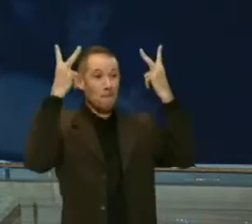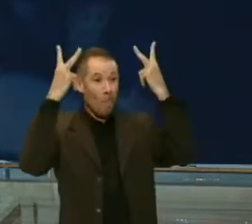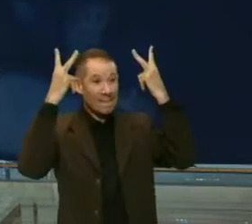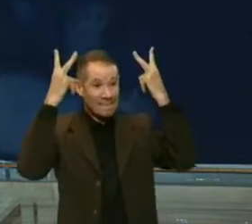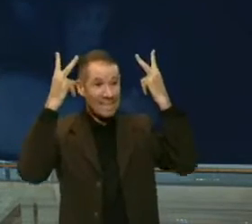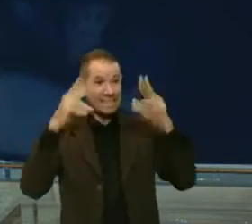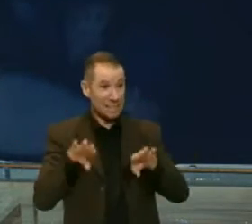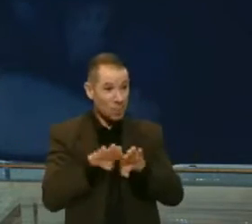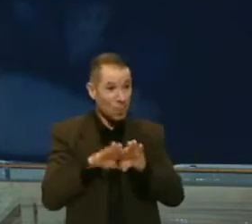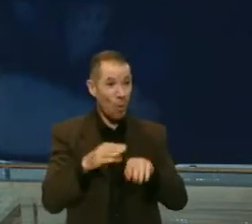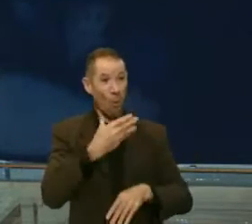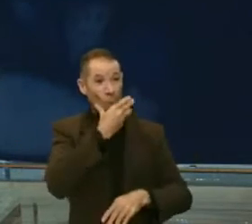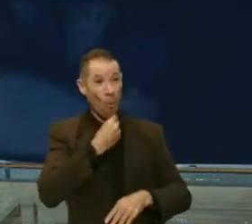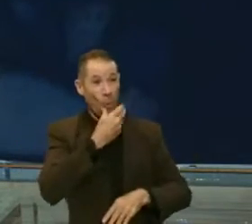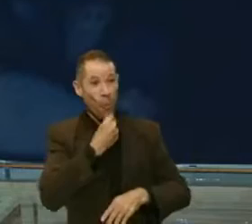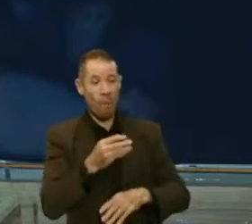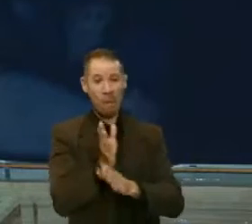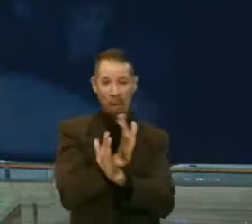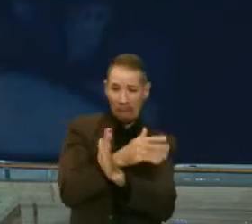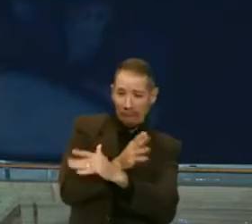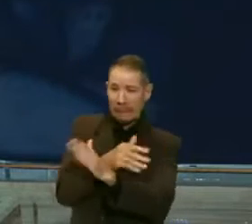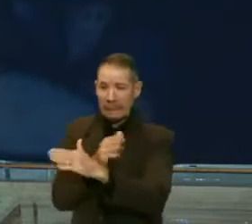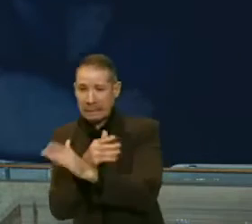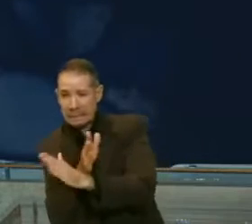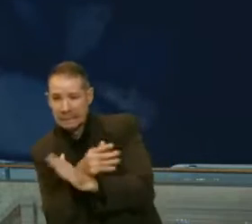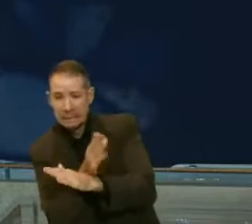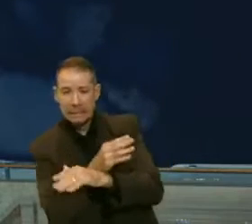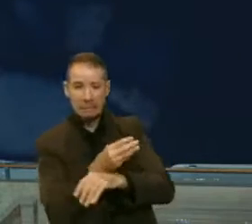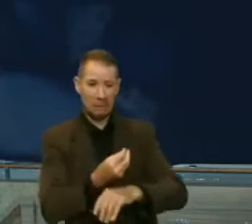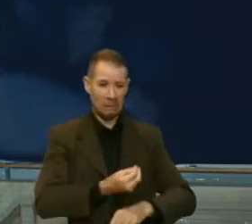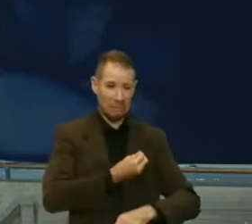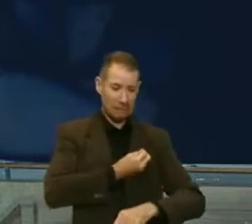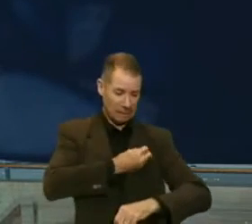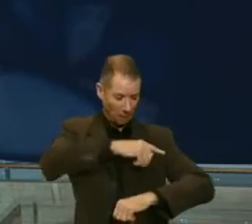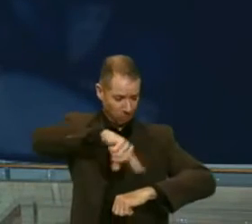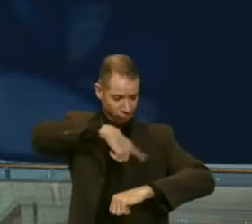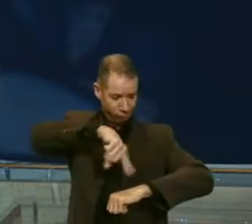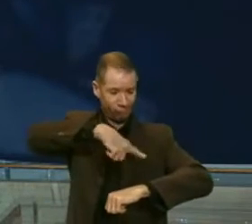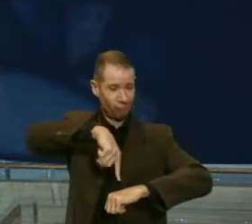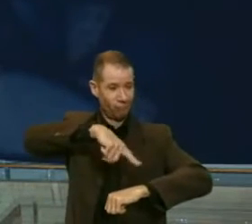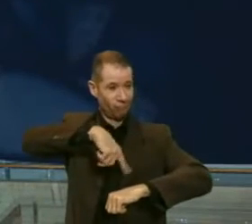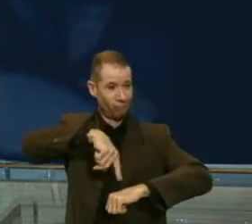Moisés, um homem perdido, vendo a vida passar,